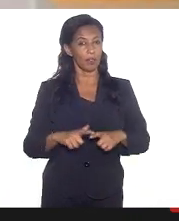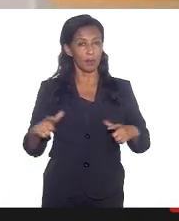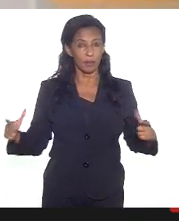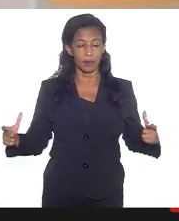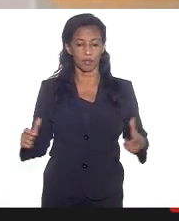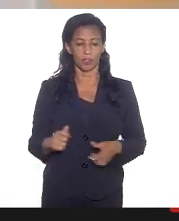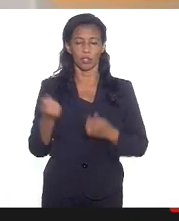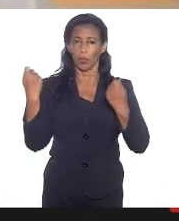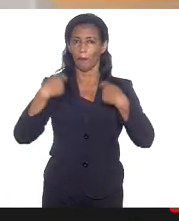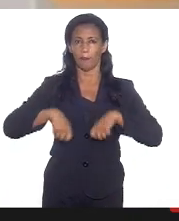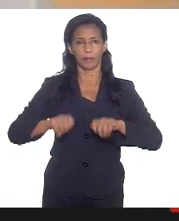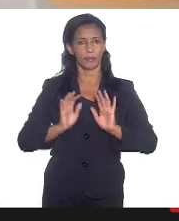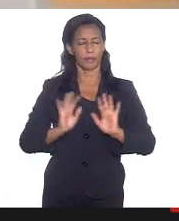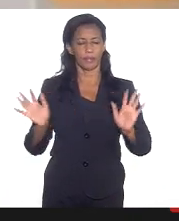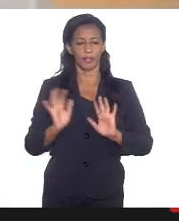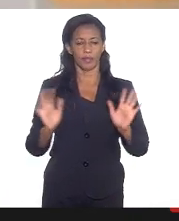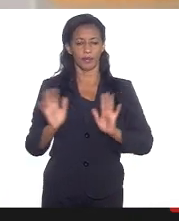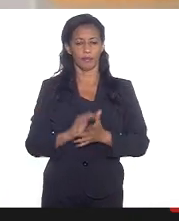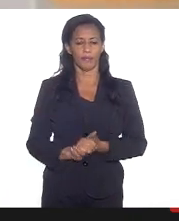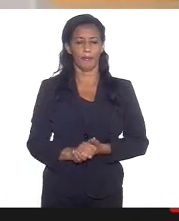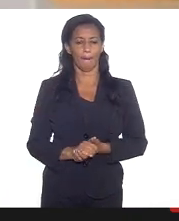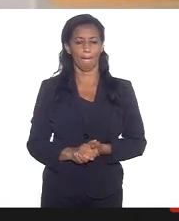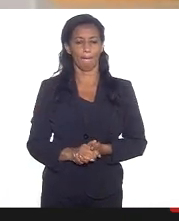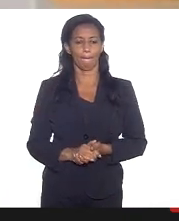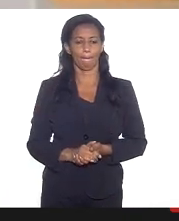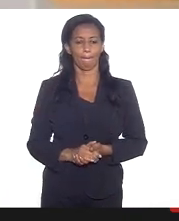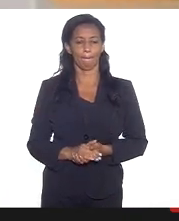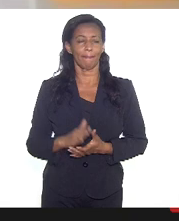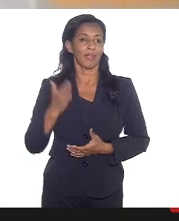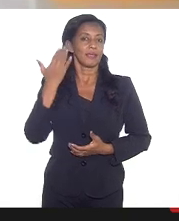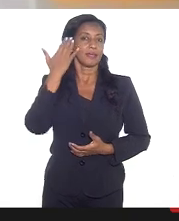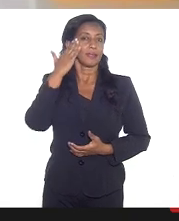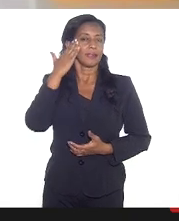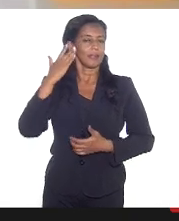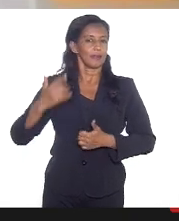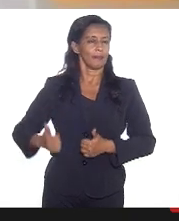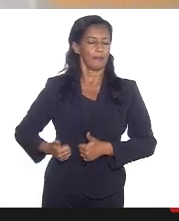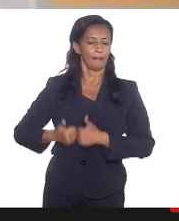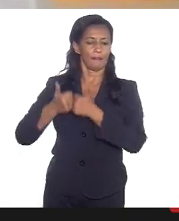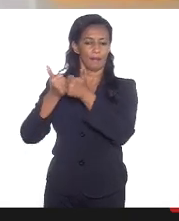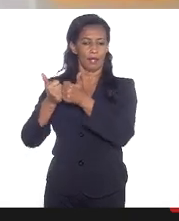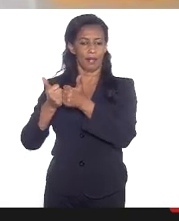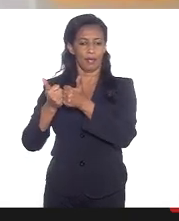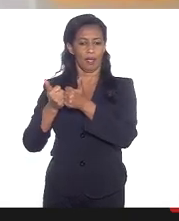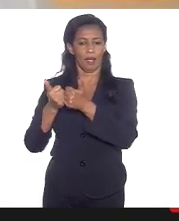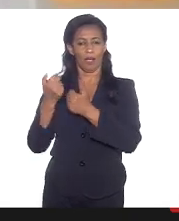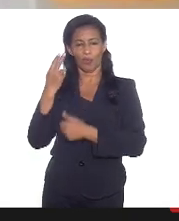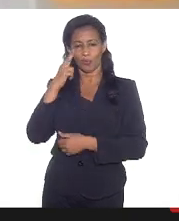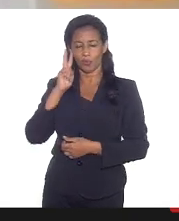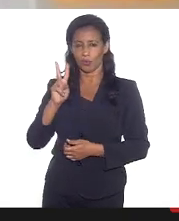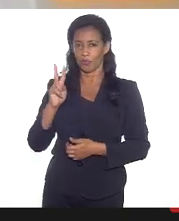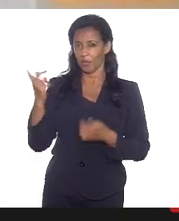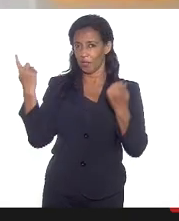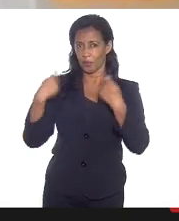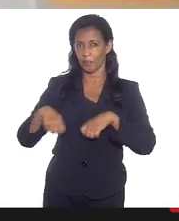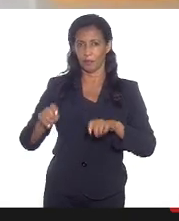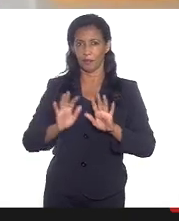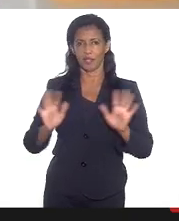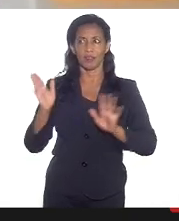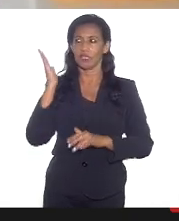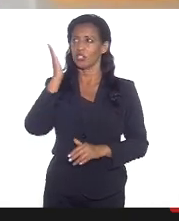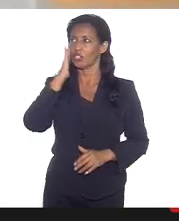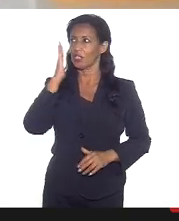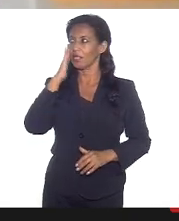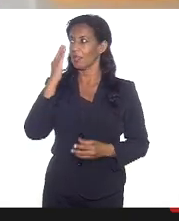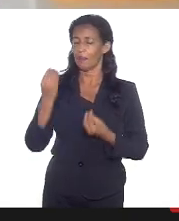Não precisaria de P&D para se entender melhor. Ao nosso ver, não precisaria. A gente já